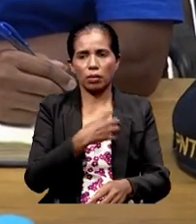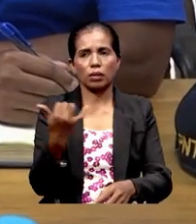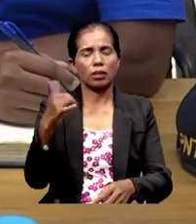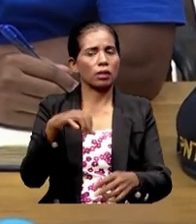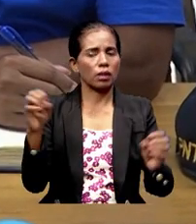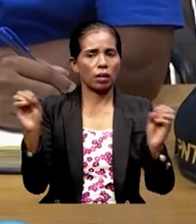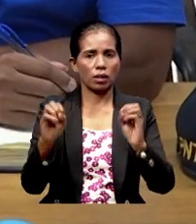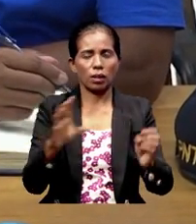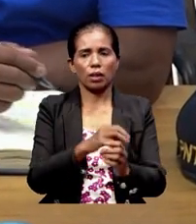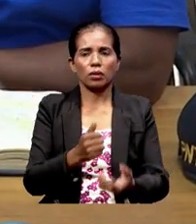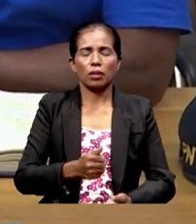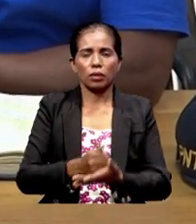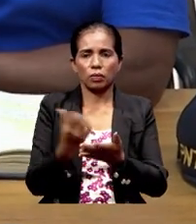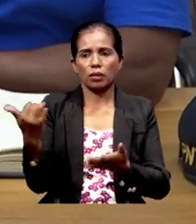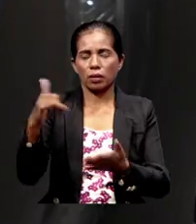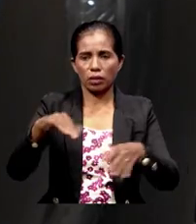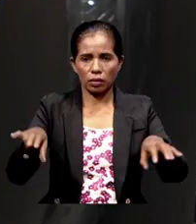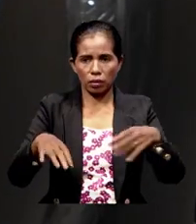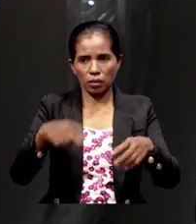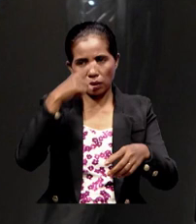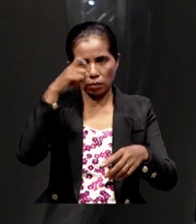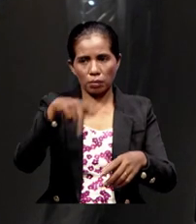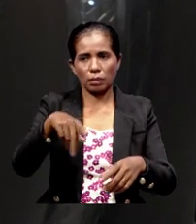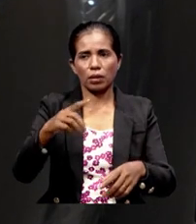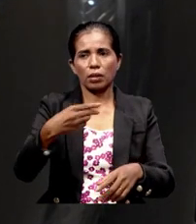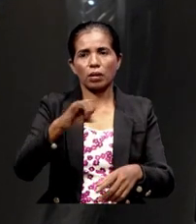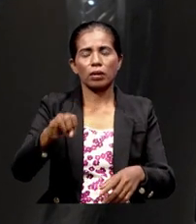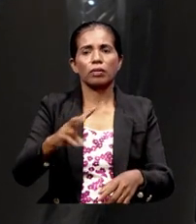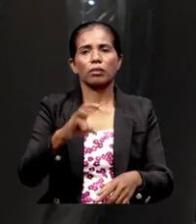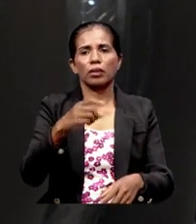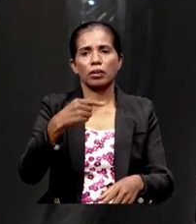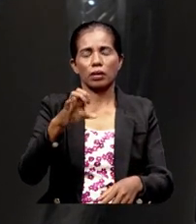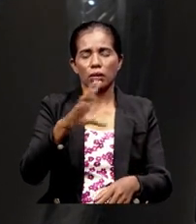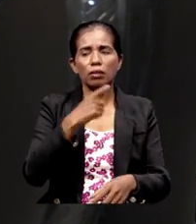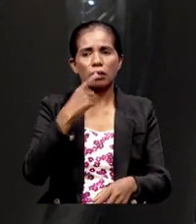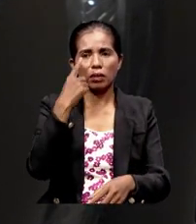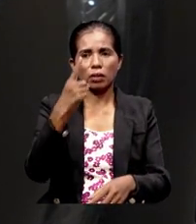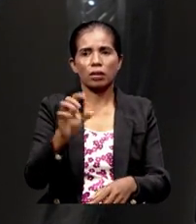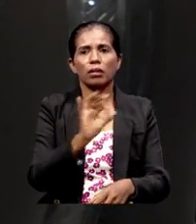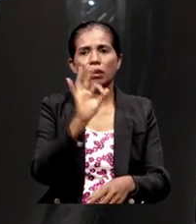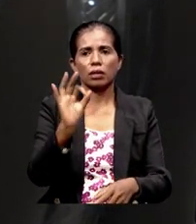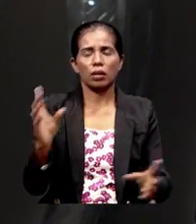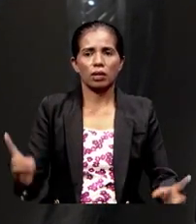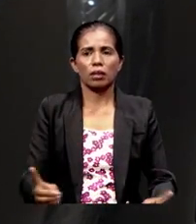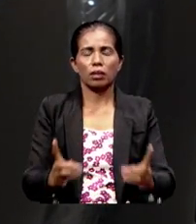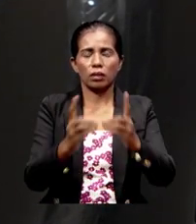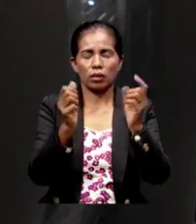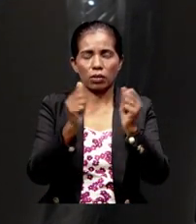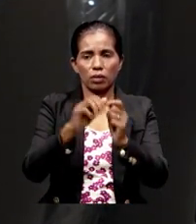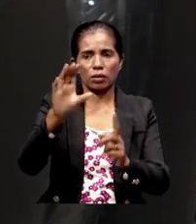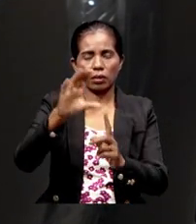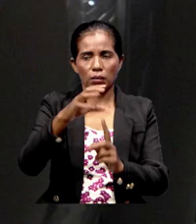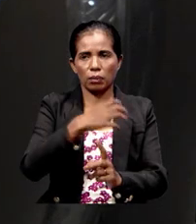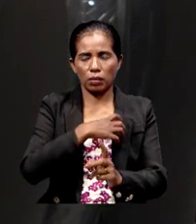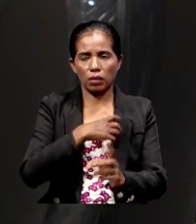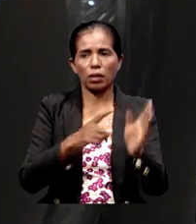facilidade a tua apoio Síria no serviço, também provedor Virgílio da Silva Guterres Lamucan. Sexta, né, a Sorumalu, o comandante-geral Penteli,